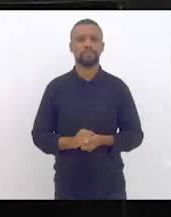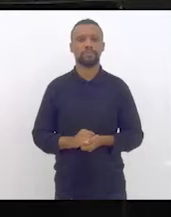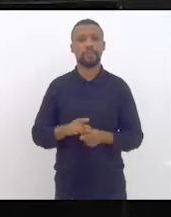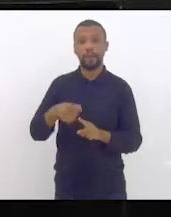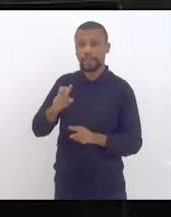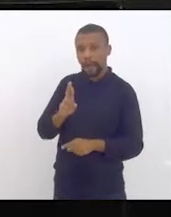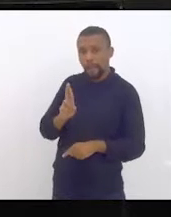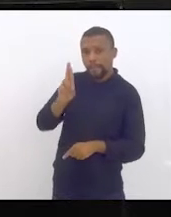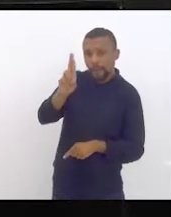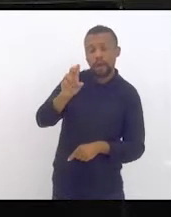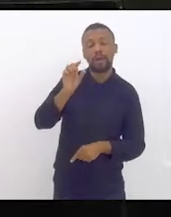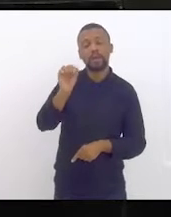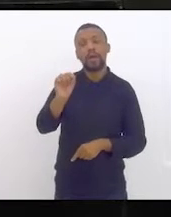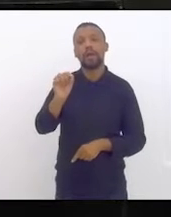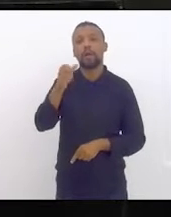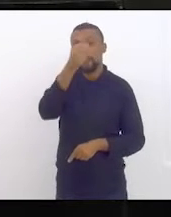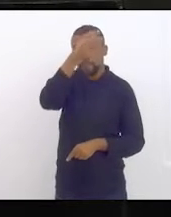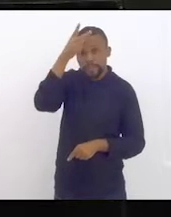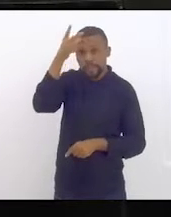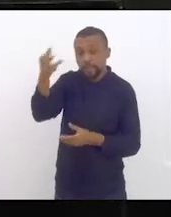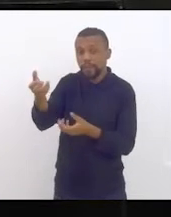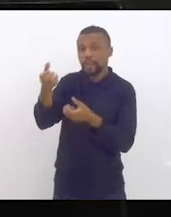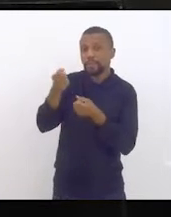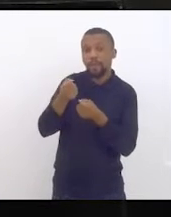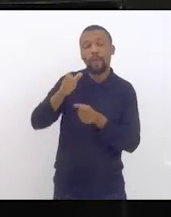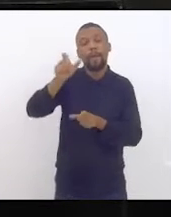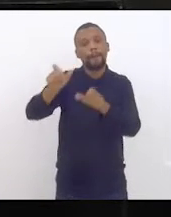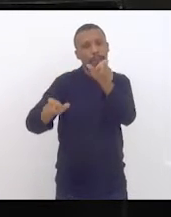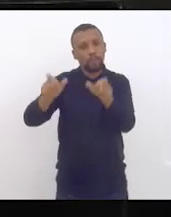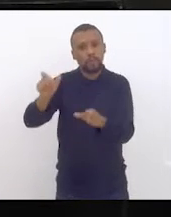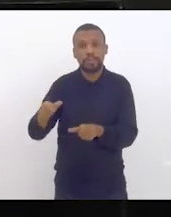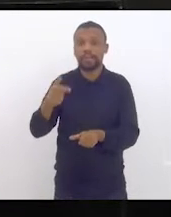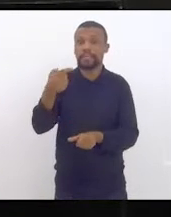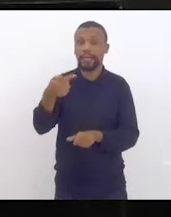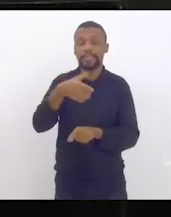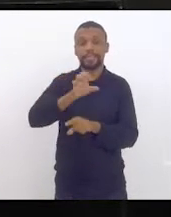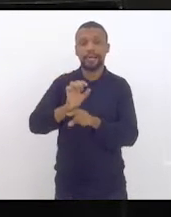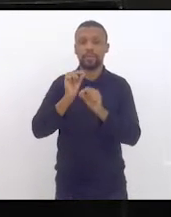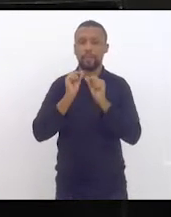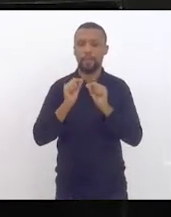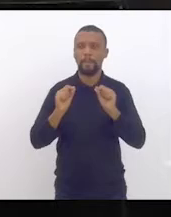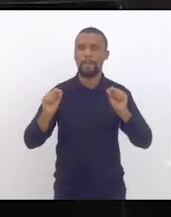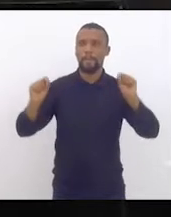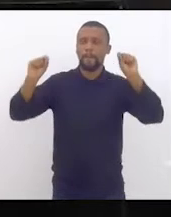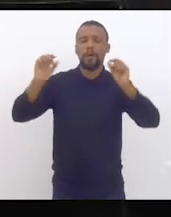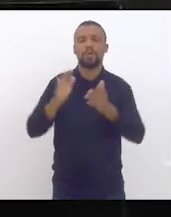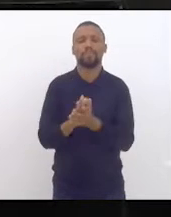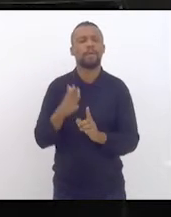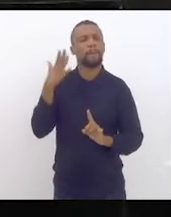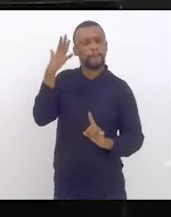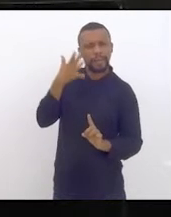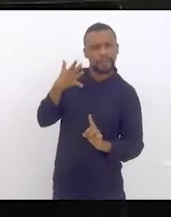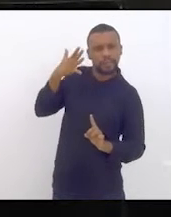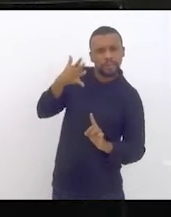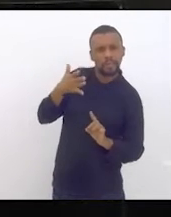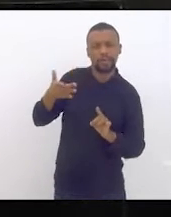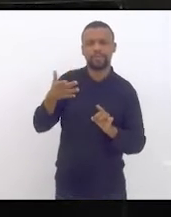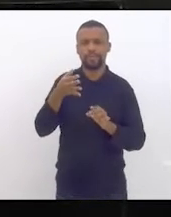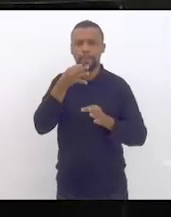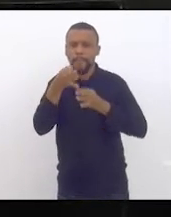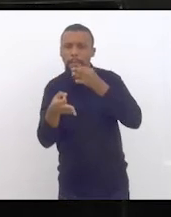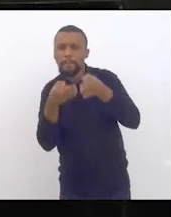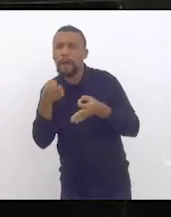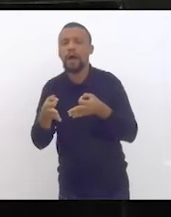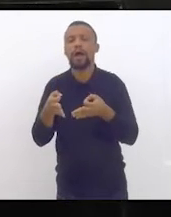o município recebeu ali as pessoas de sete estados entre participantes e palestrantes com